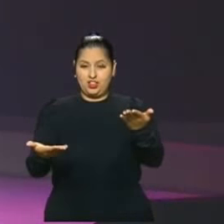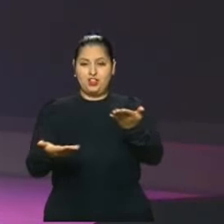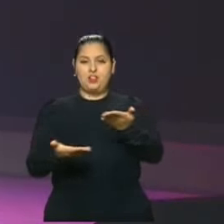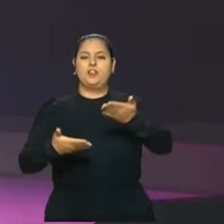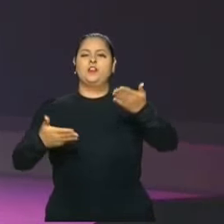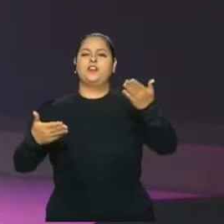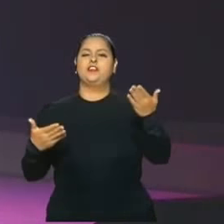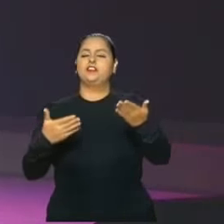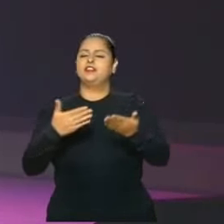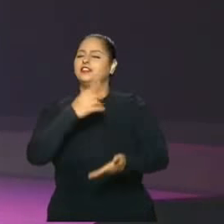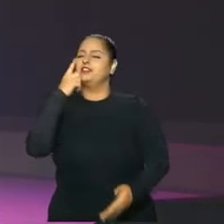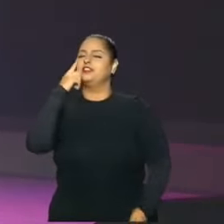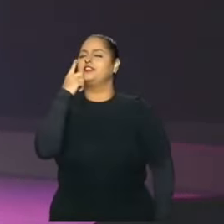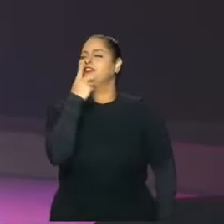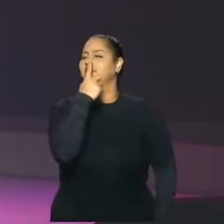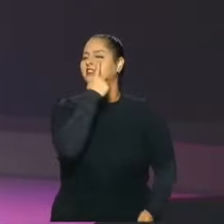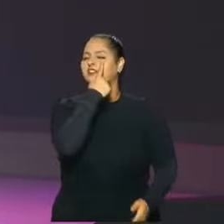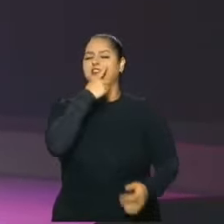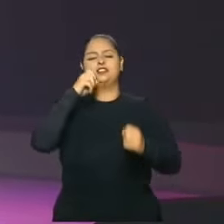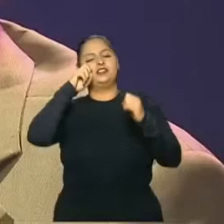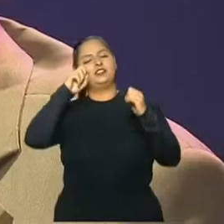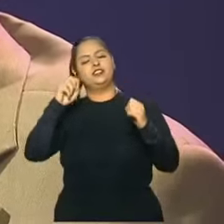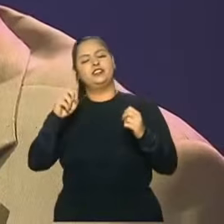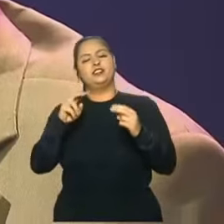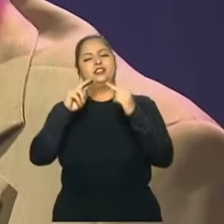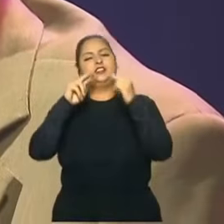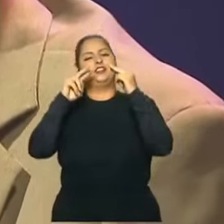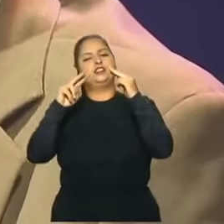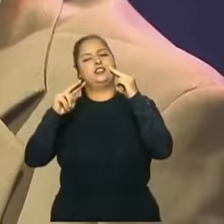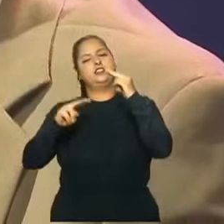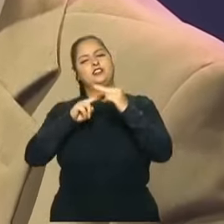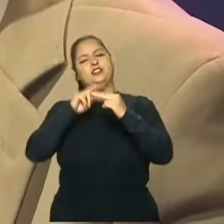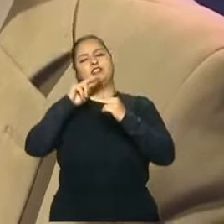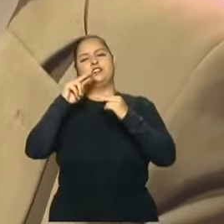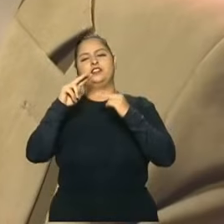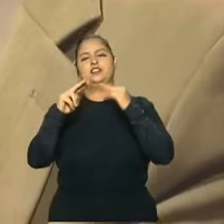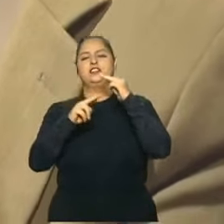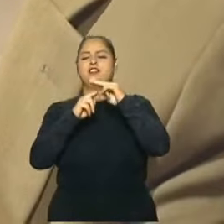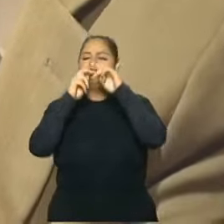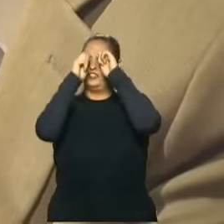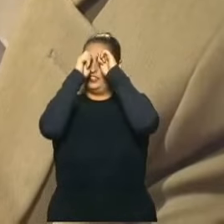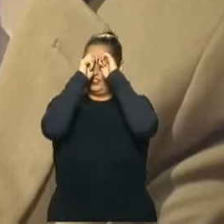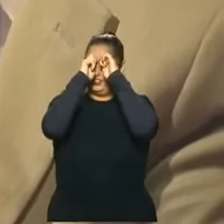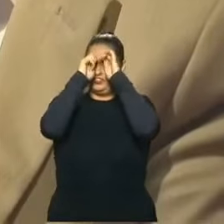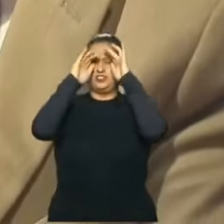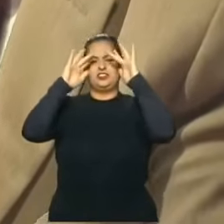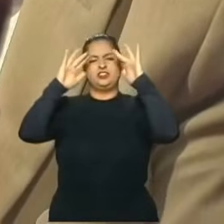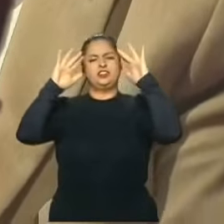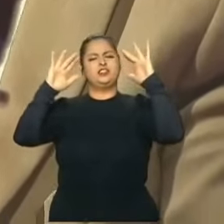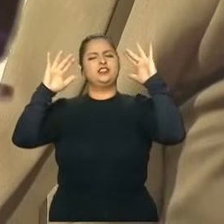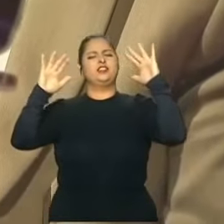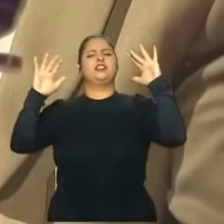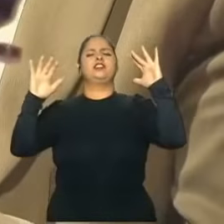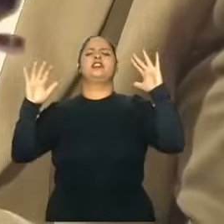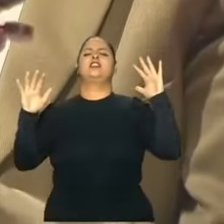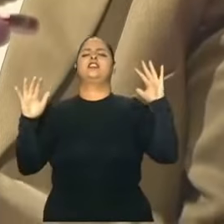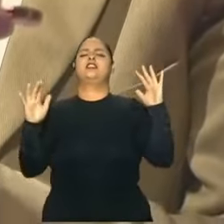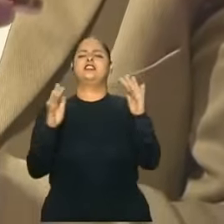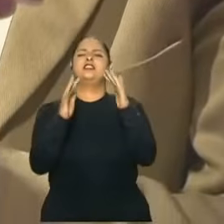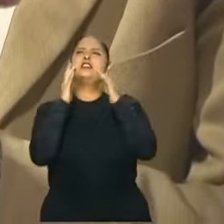esse teu lindo olhar, olhar que eu sonhei, que